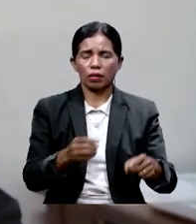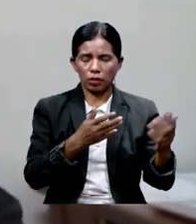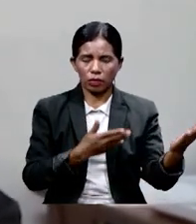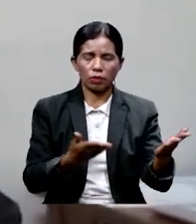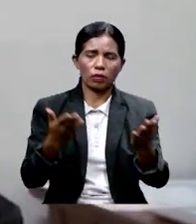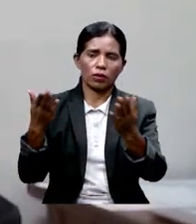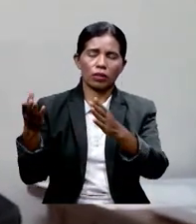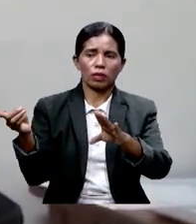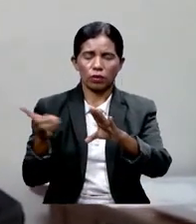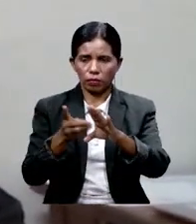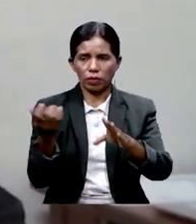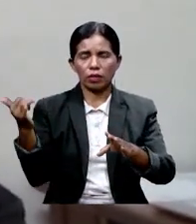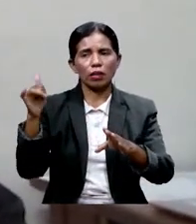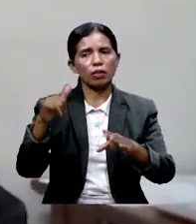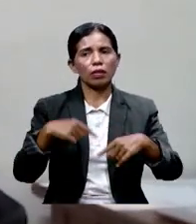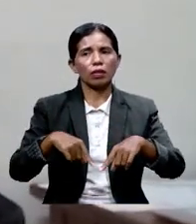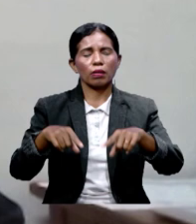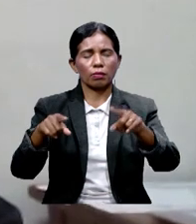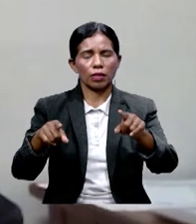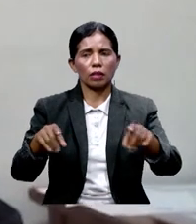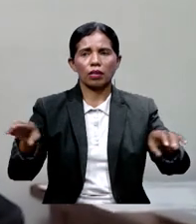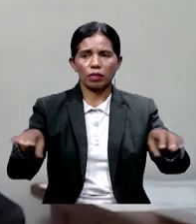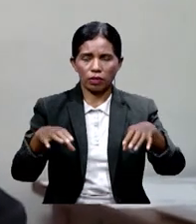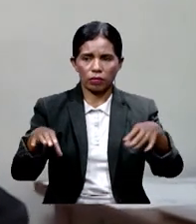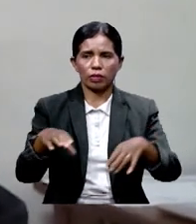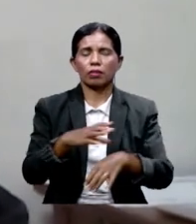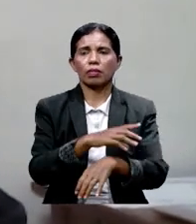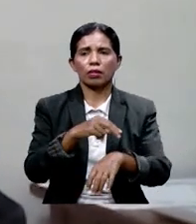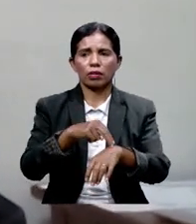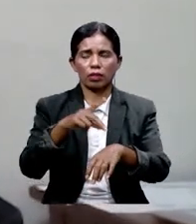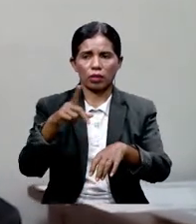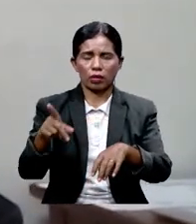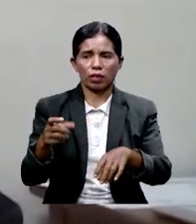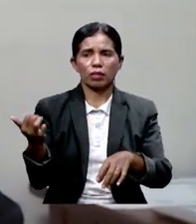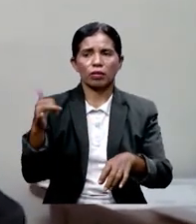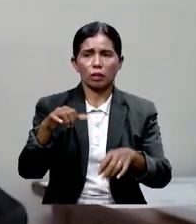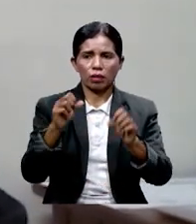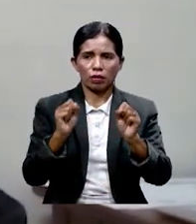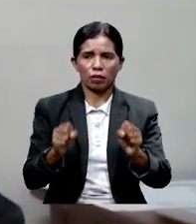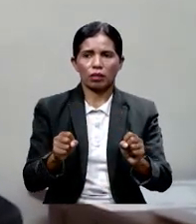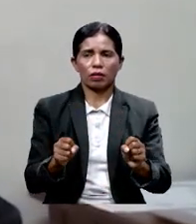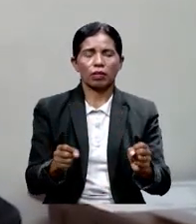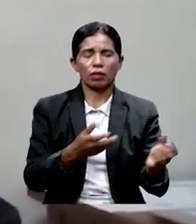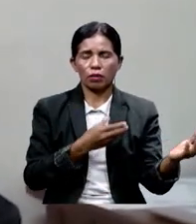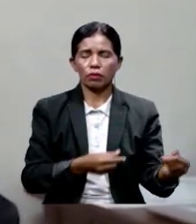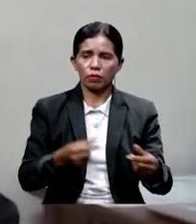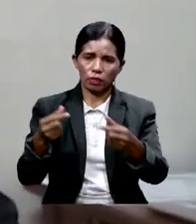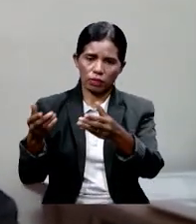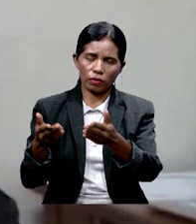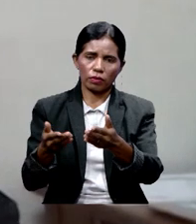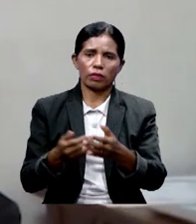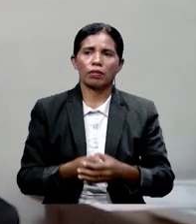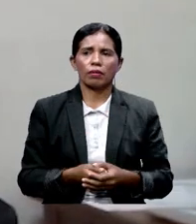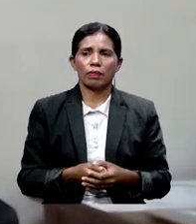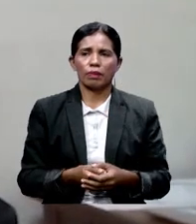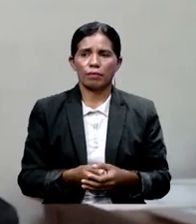ba ba ba ba ba sur ministro a atu ne dele a eta bene passa fa de bona a